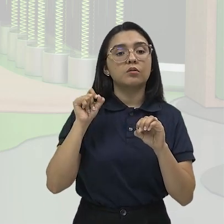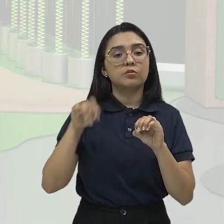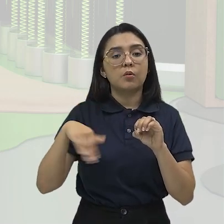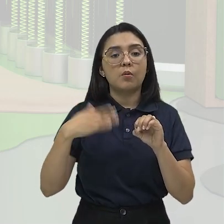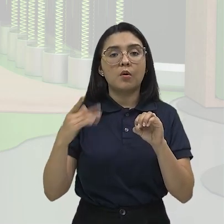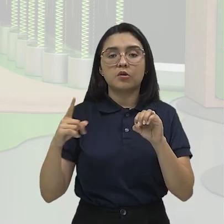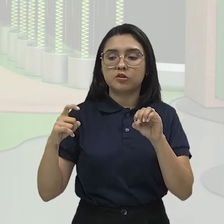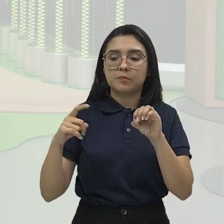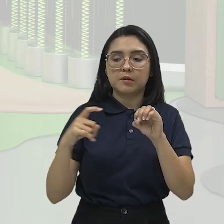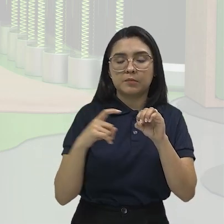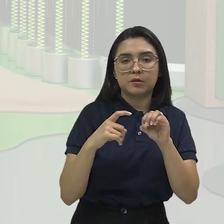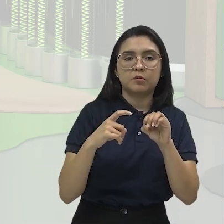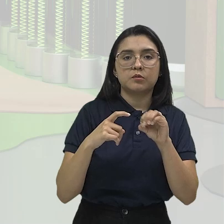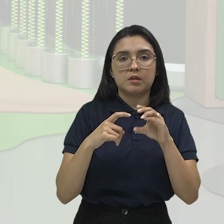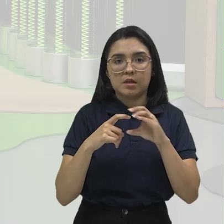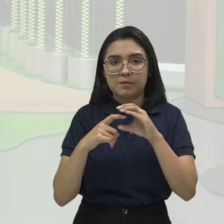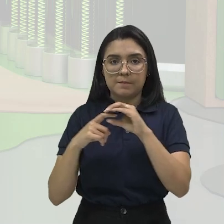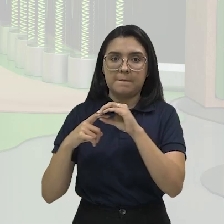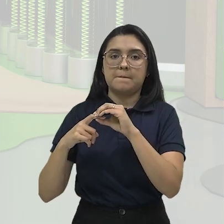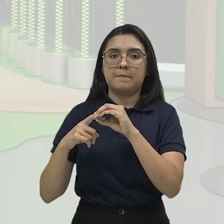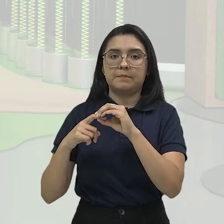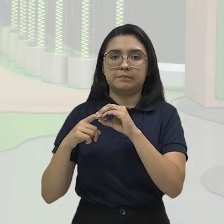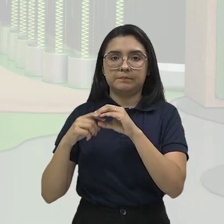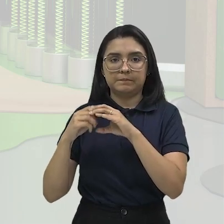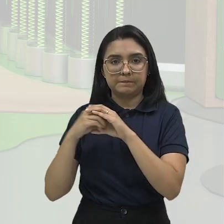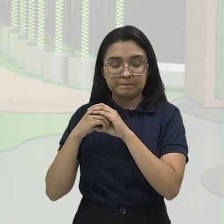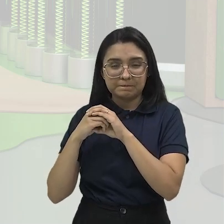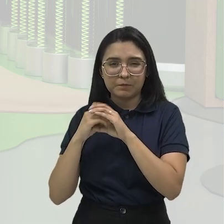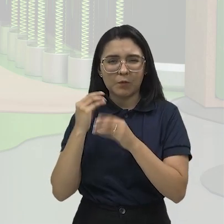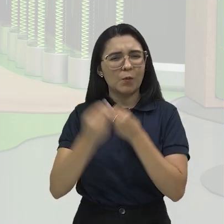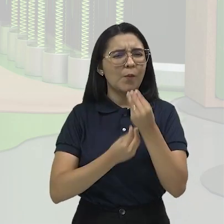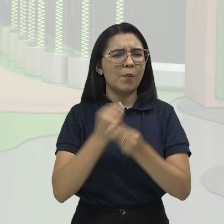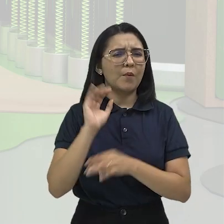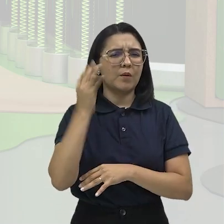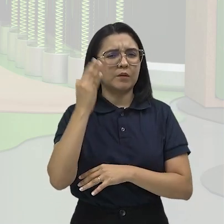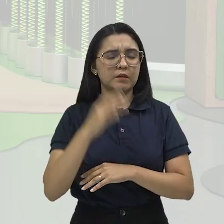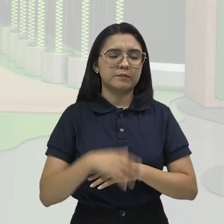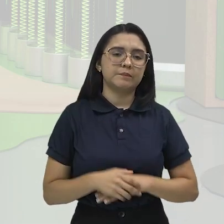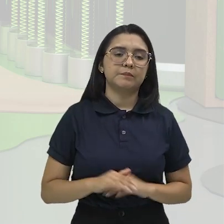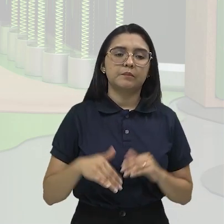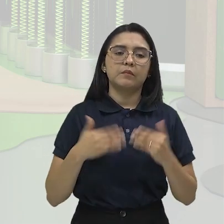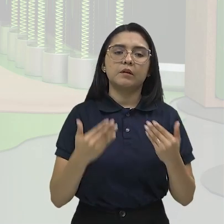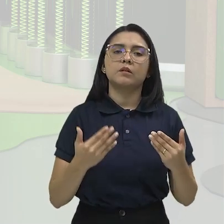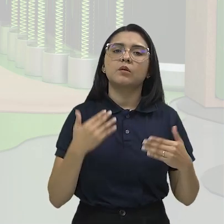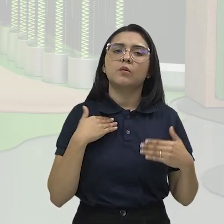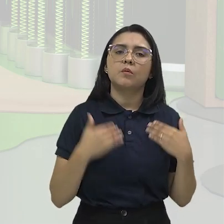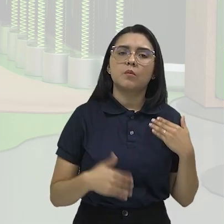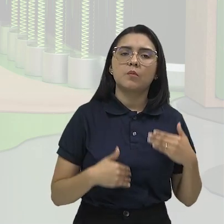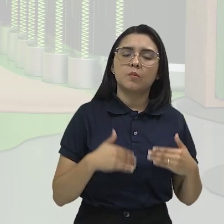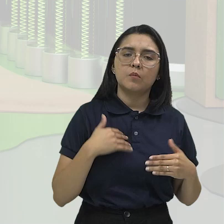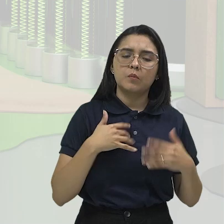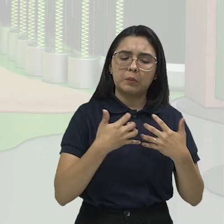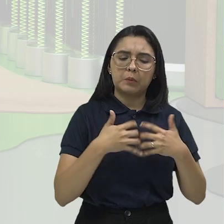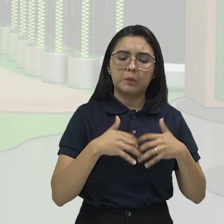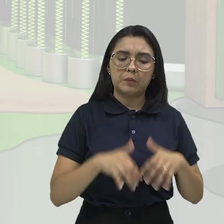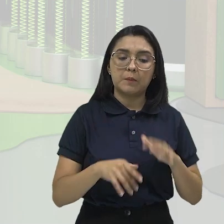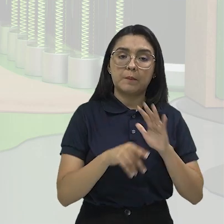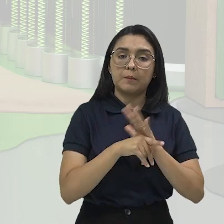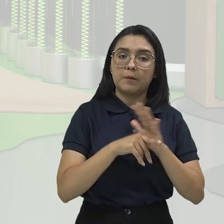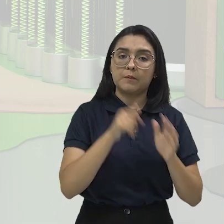aquele espermatozoide que vai fecundá-lo. Então, como que isso acontece? O organismo da mulher, né, através desses